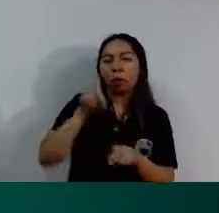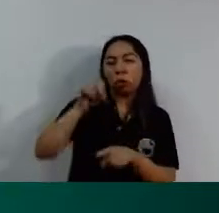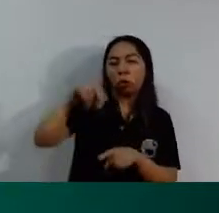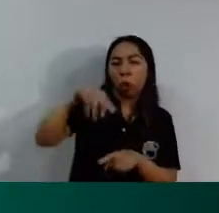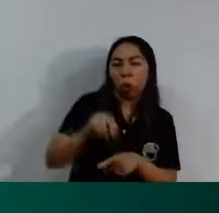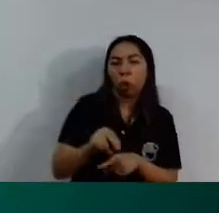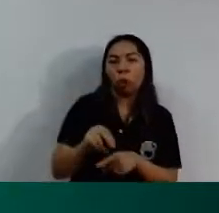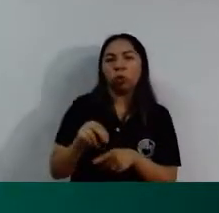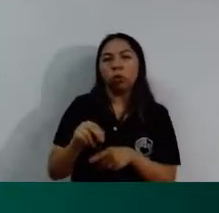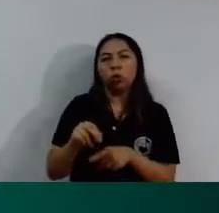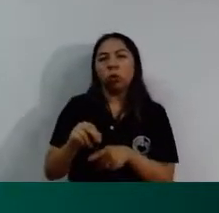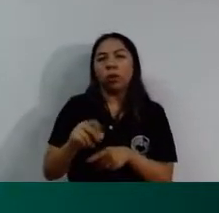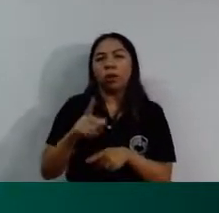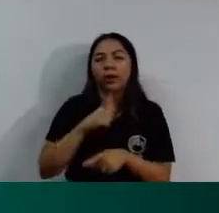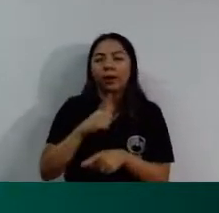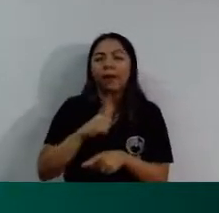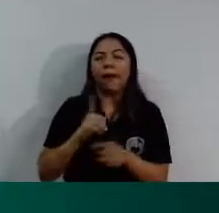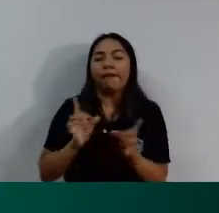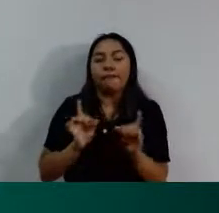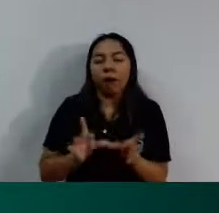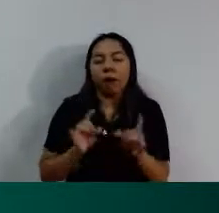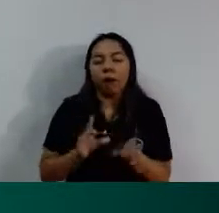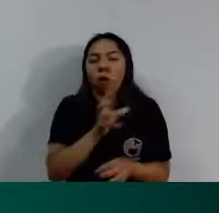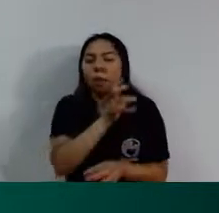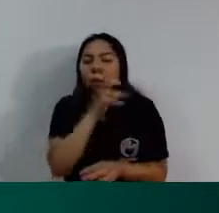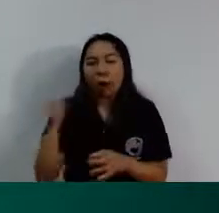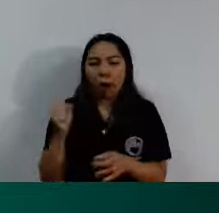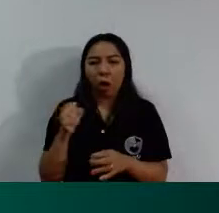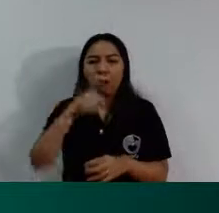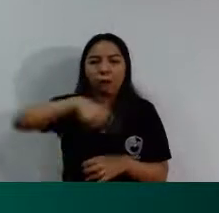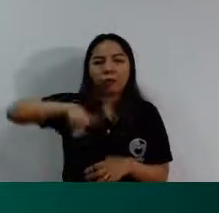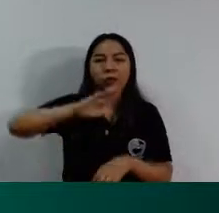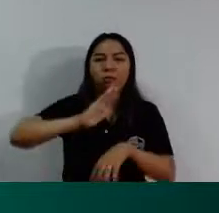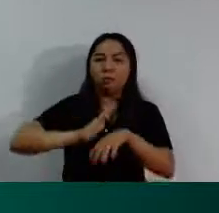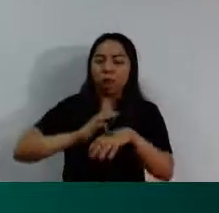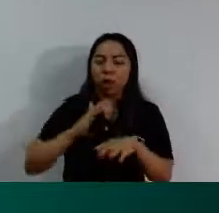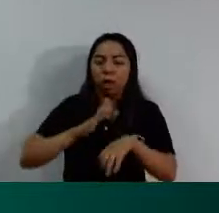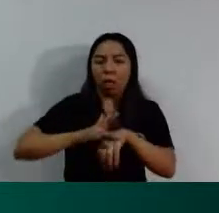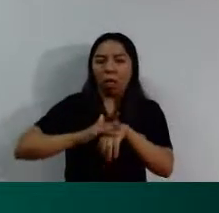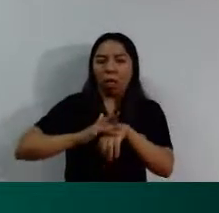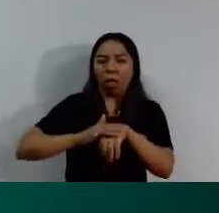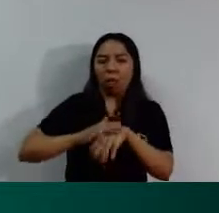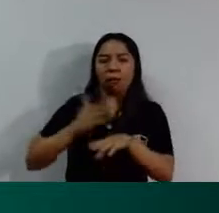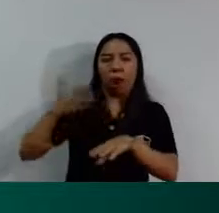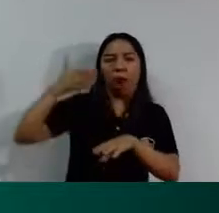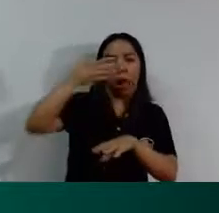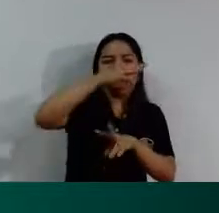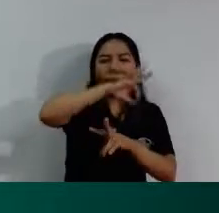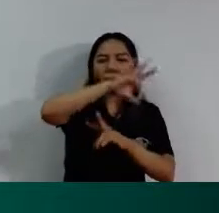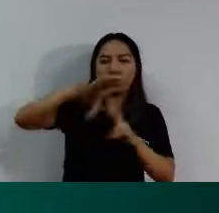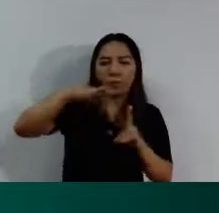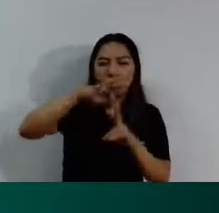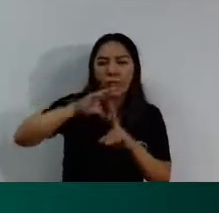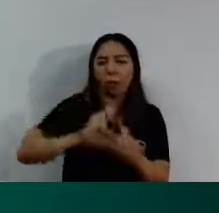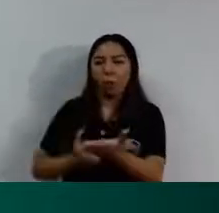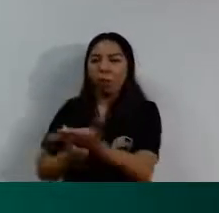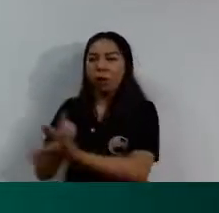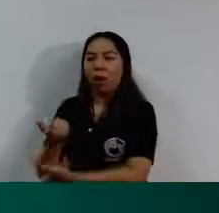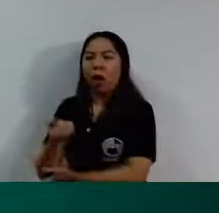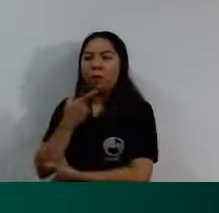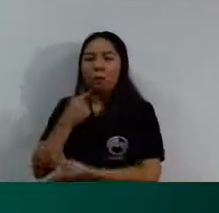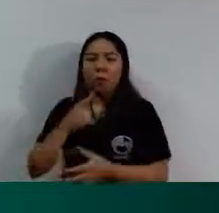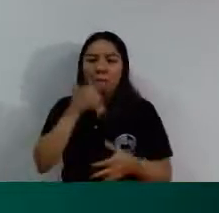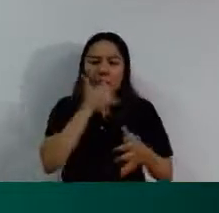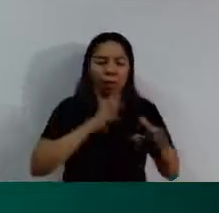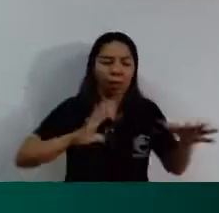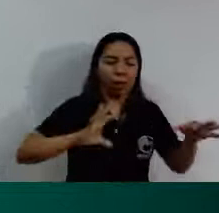do Moinho que vende pão e Miojo para você ficar doente para ir para Hapvida para comprar o remédio da Pague Menos vai